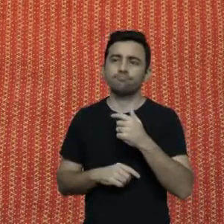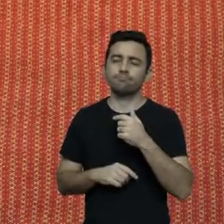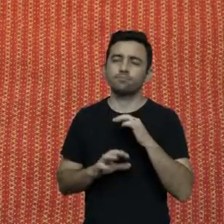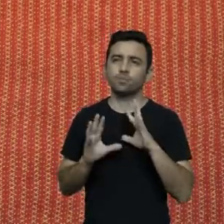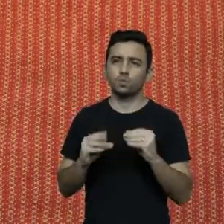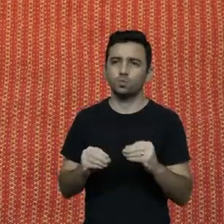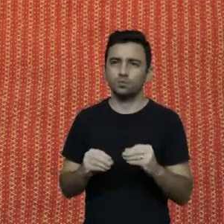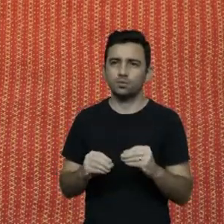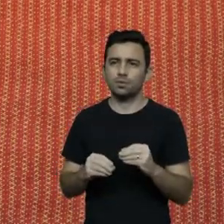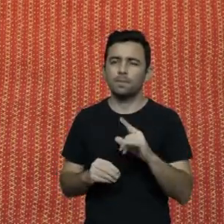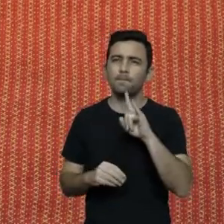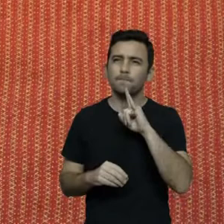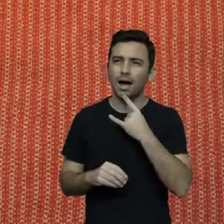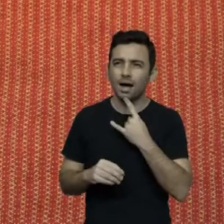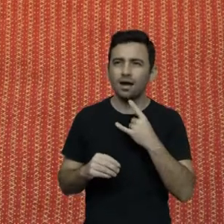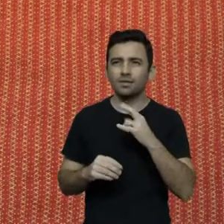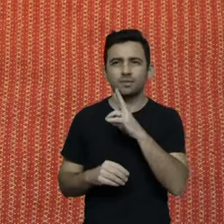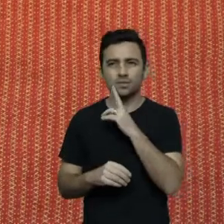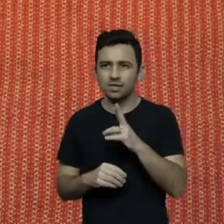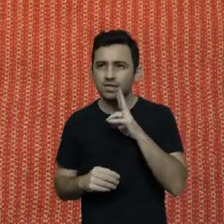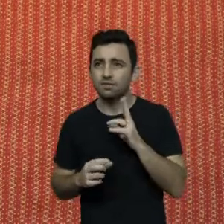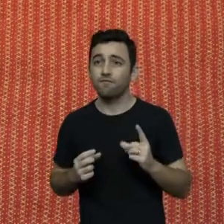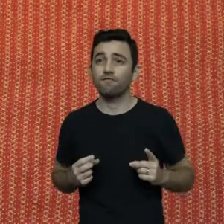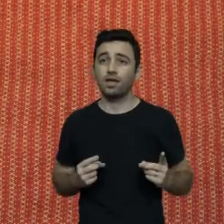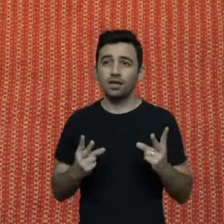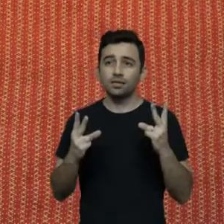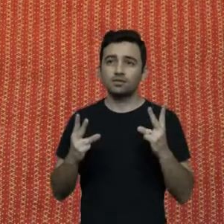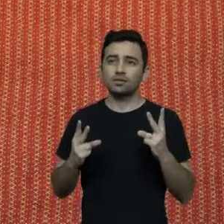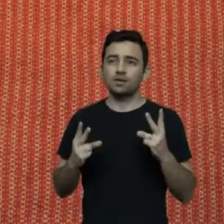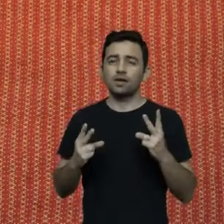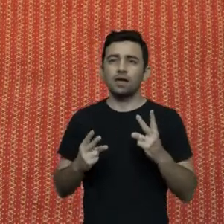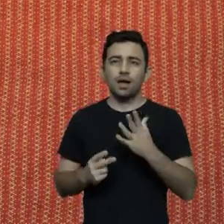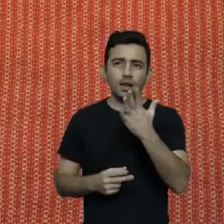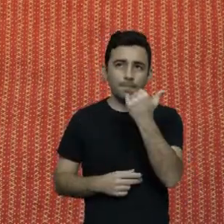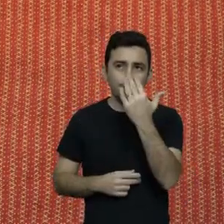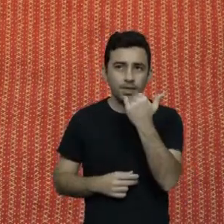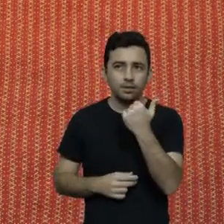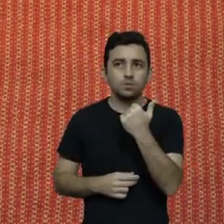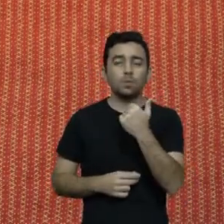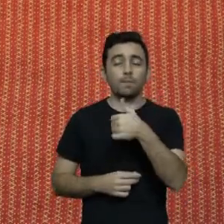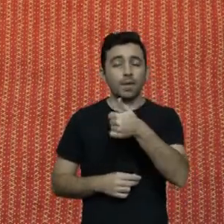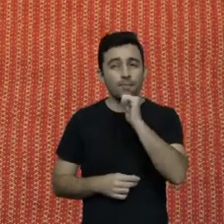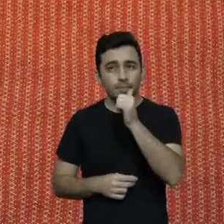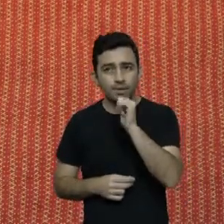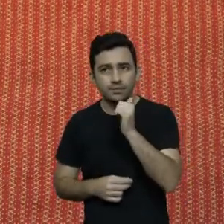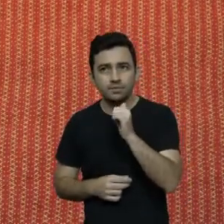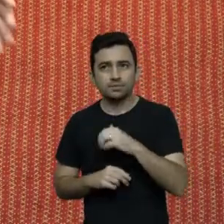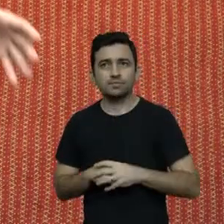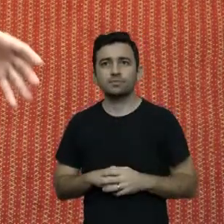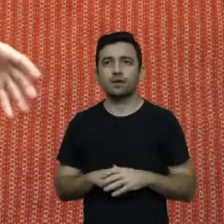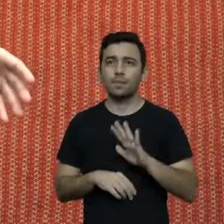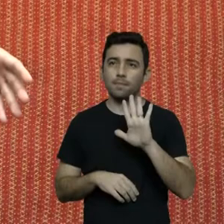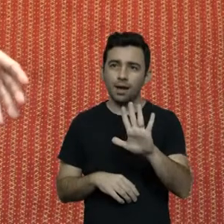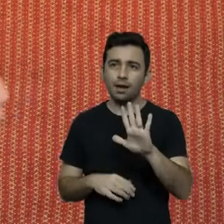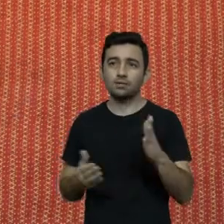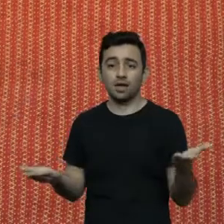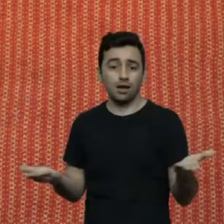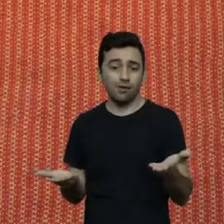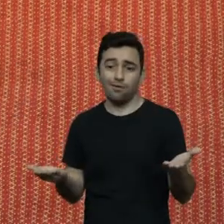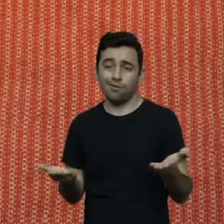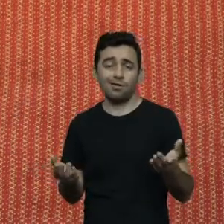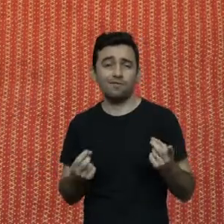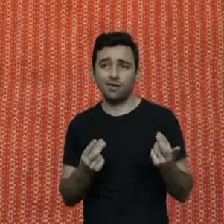bares restaurantes vende alimentos e bebidas É mas tá longe vender e isso